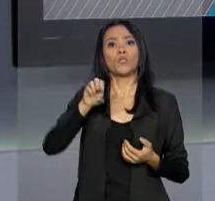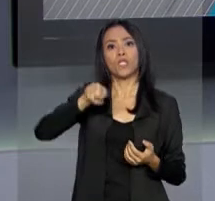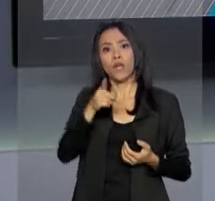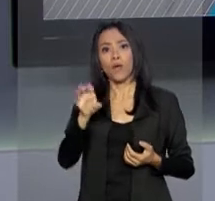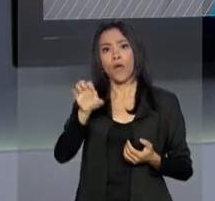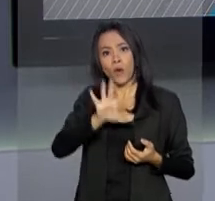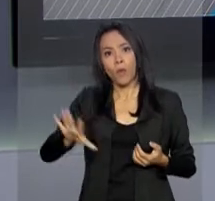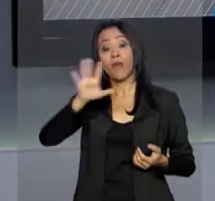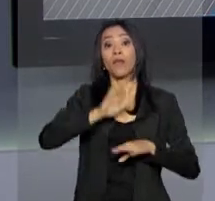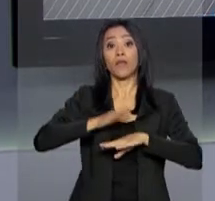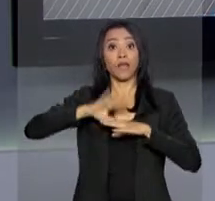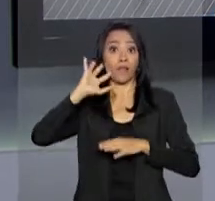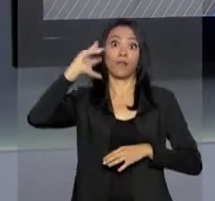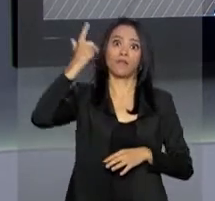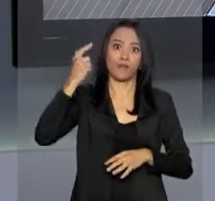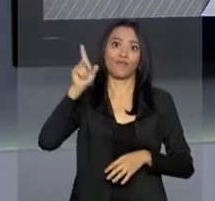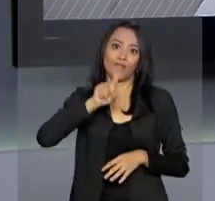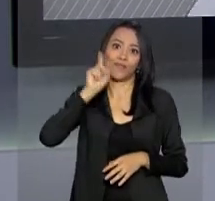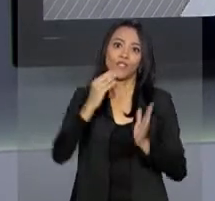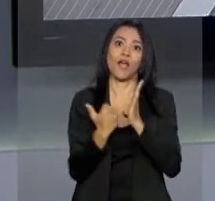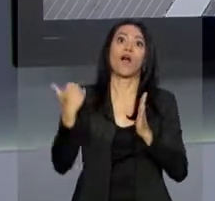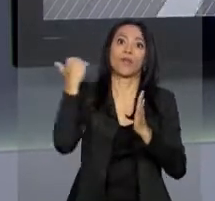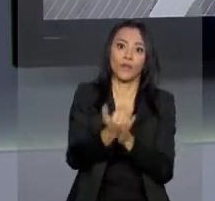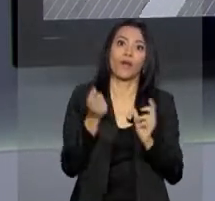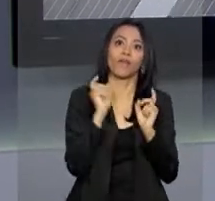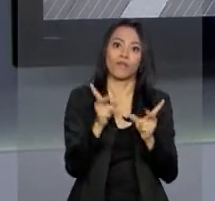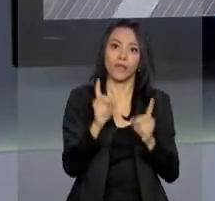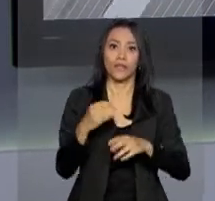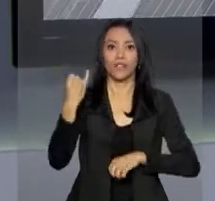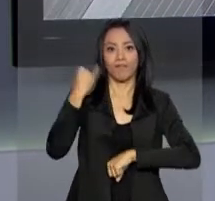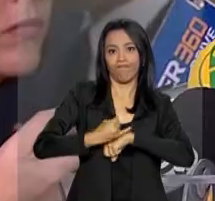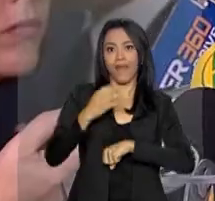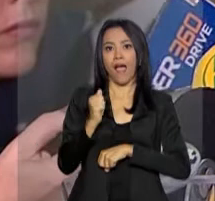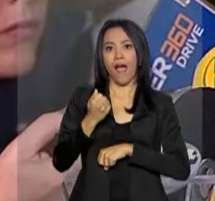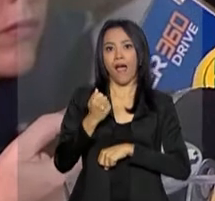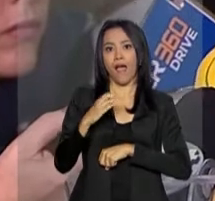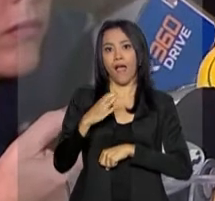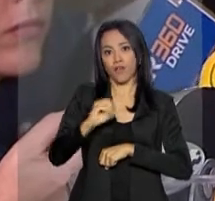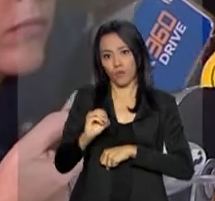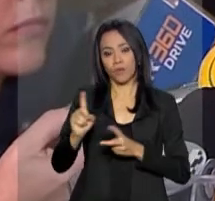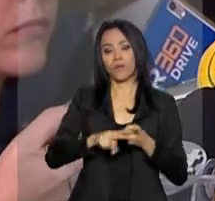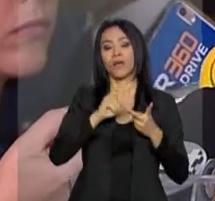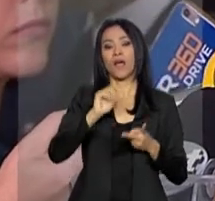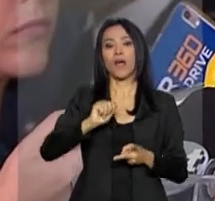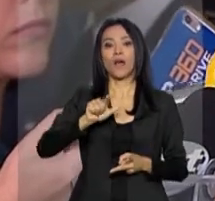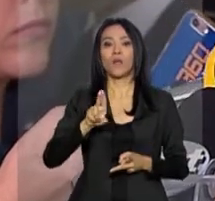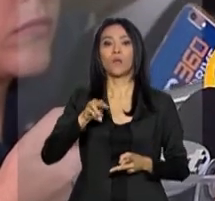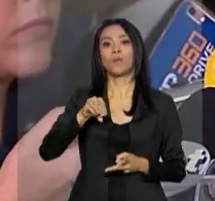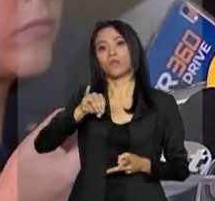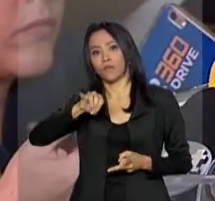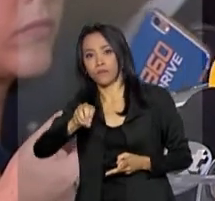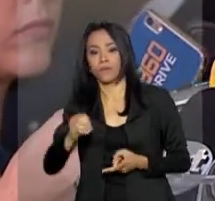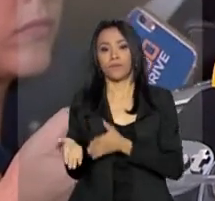decisão dos estados unidos de sobretaxada as importações de aço e alumínio foi uma conversa em que nós